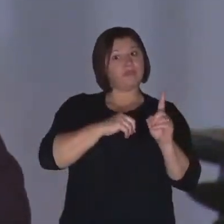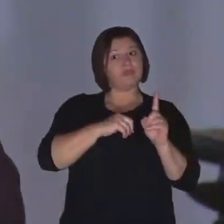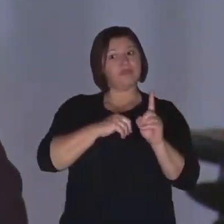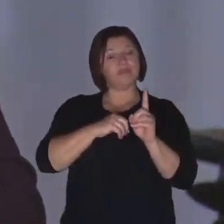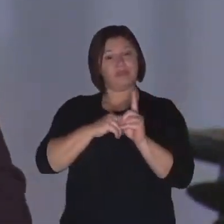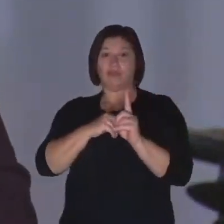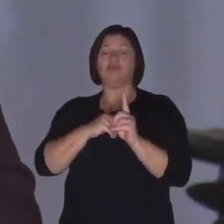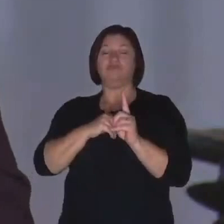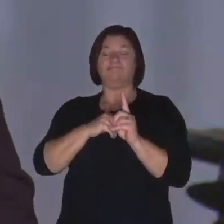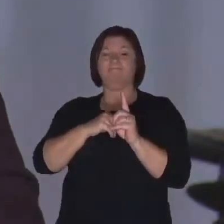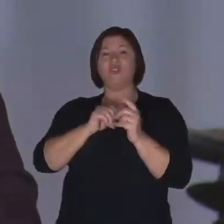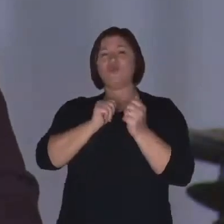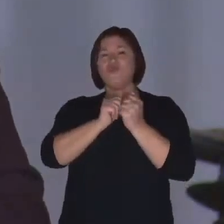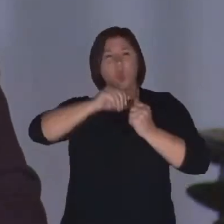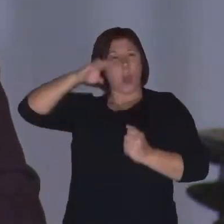em Jerusalém.